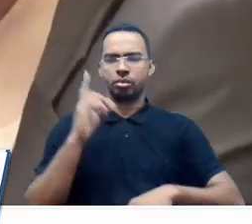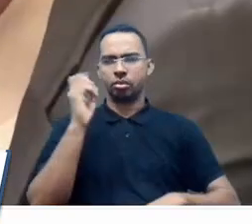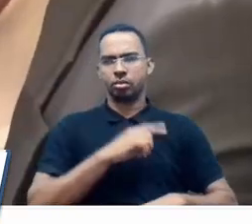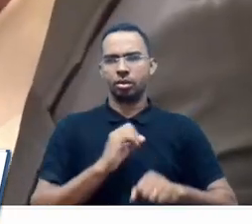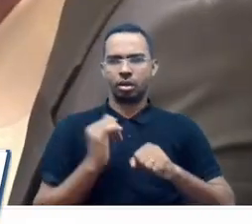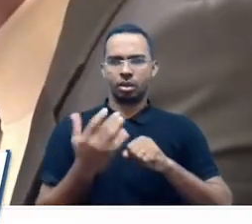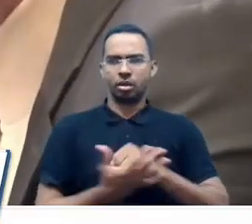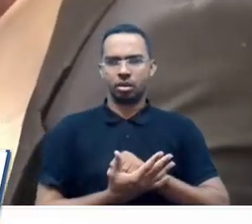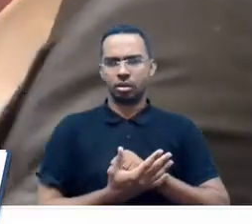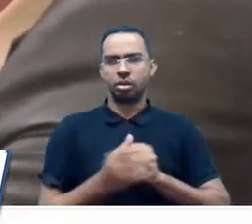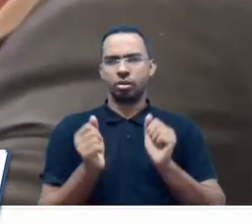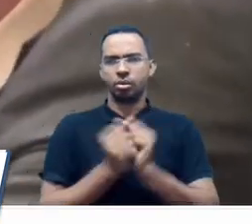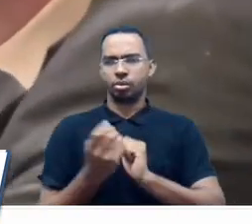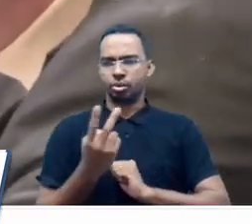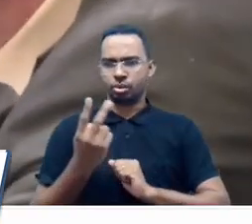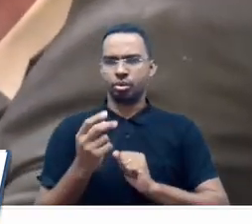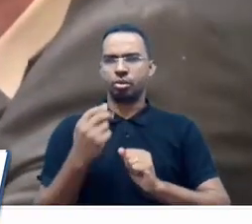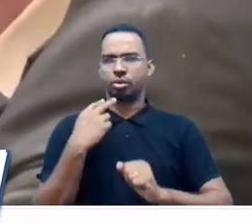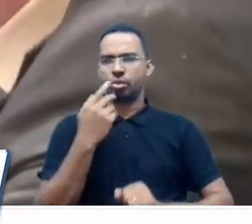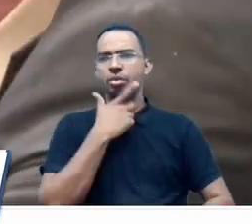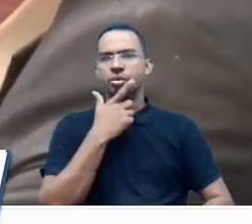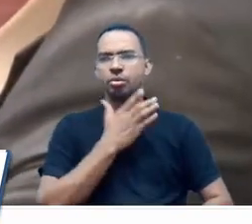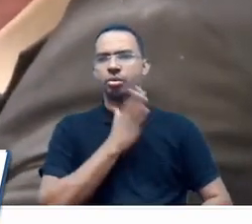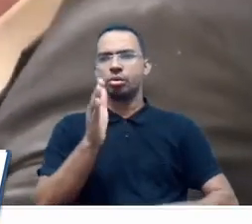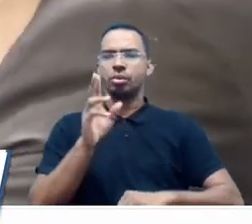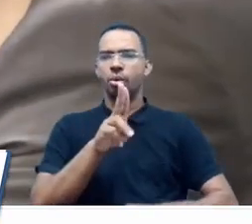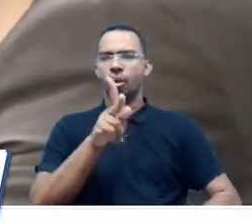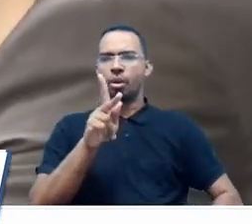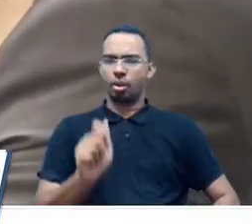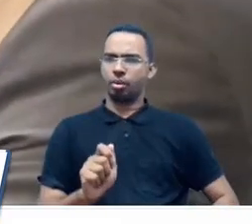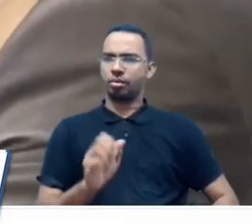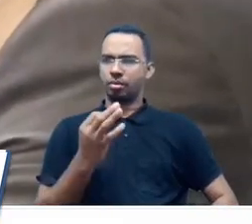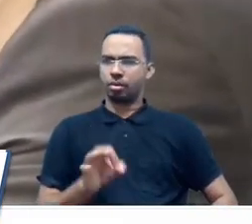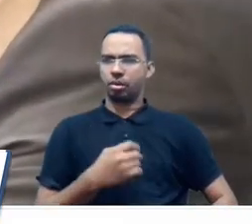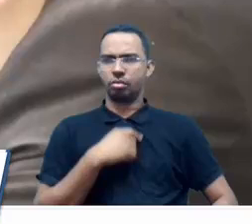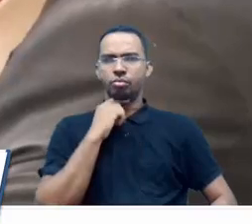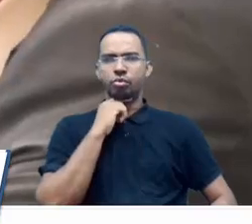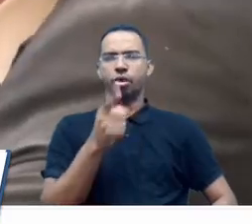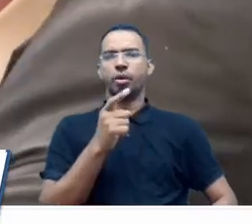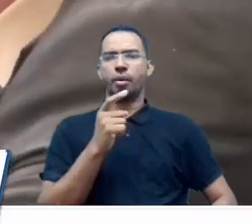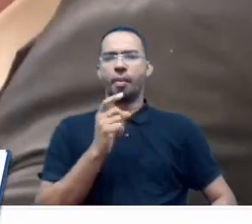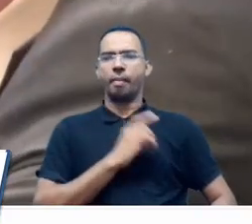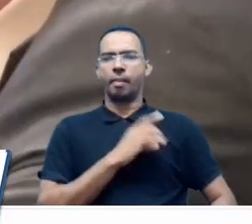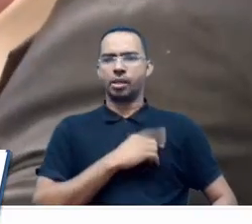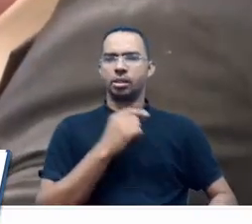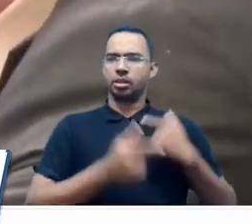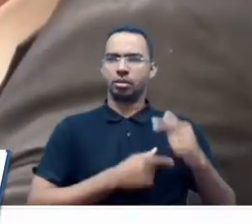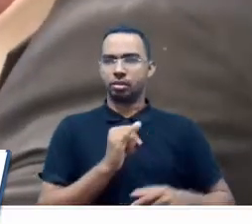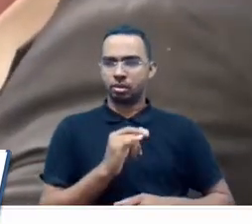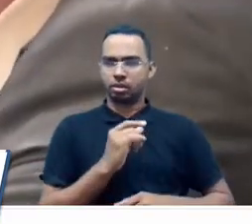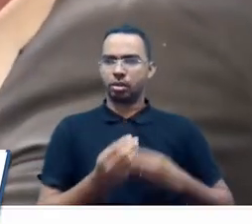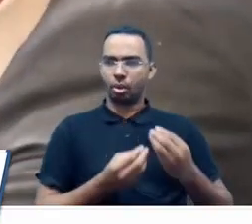eu, Rosivaldo, Gilson Pelizardo, nós estávamos na UPA. Então, eu não tenho medo do trabalho, porque se tem uma coisa que